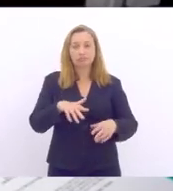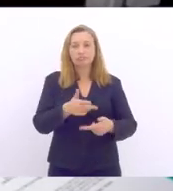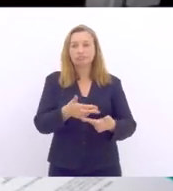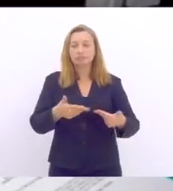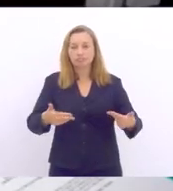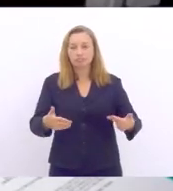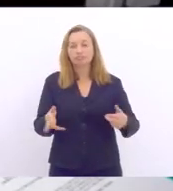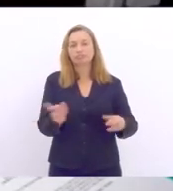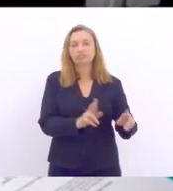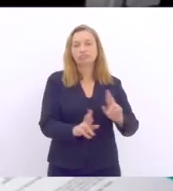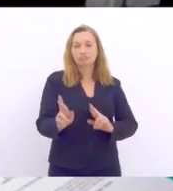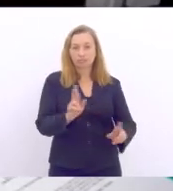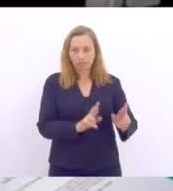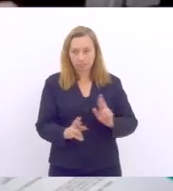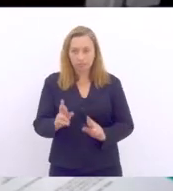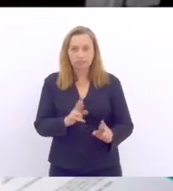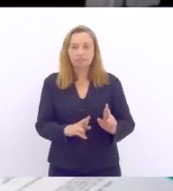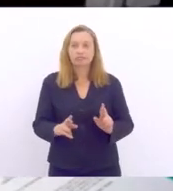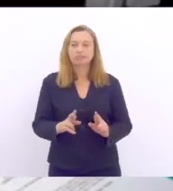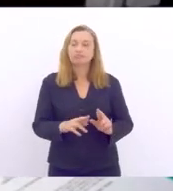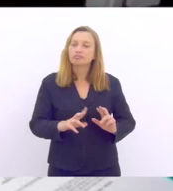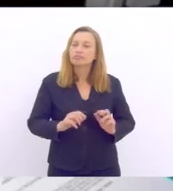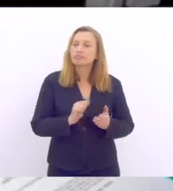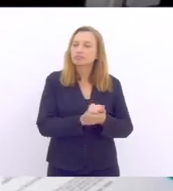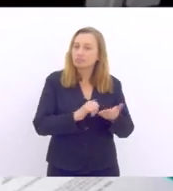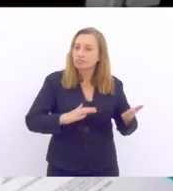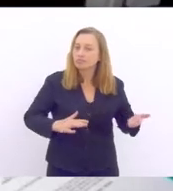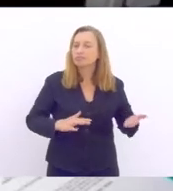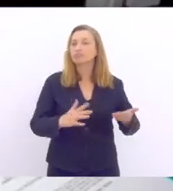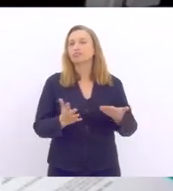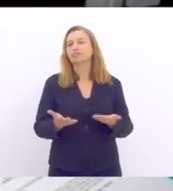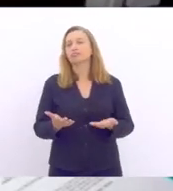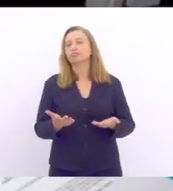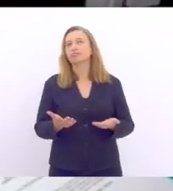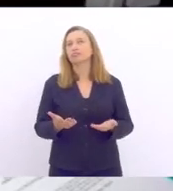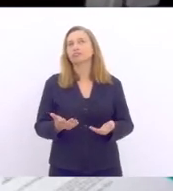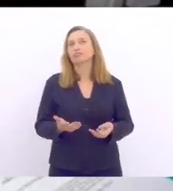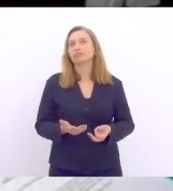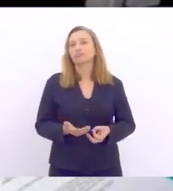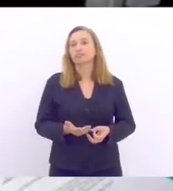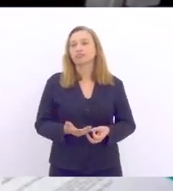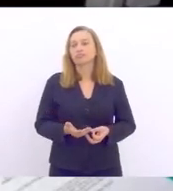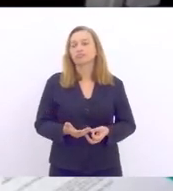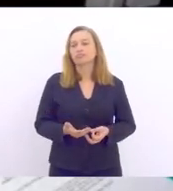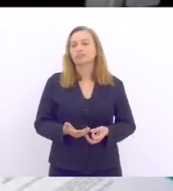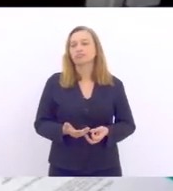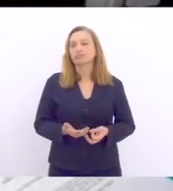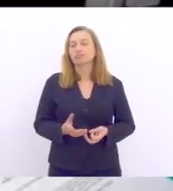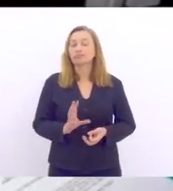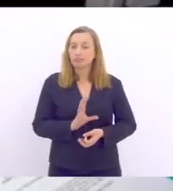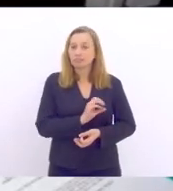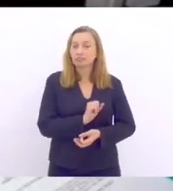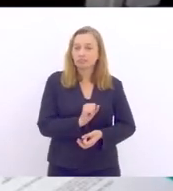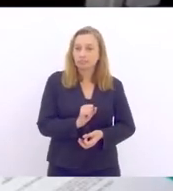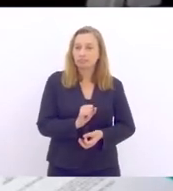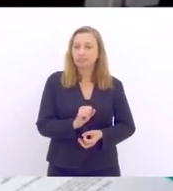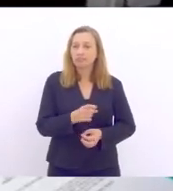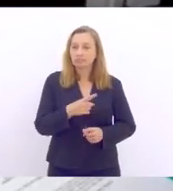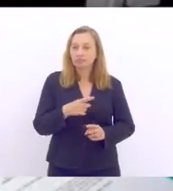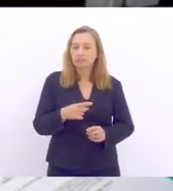de relações, uma série de atividades, uma série de, enfim, agendas e paixões em